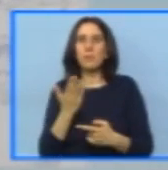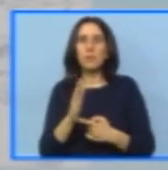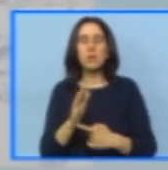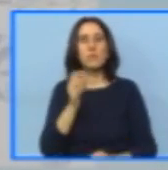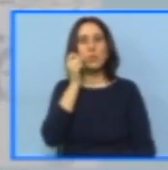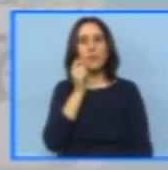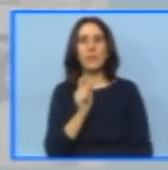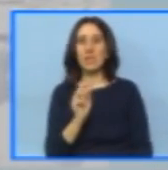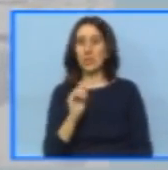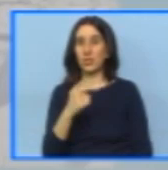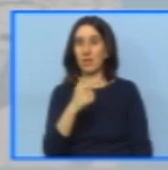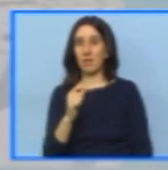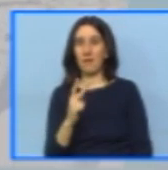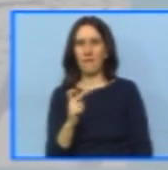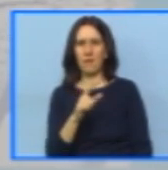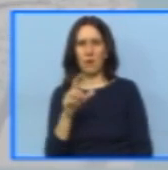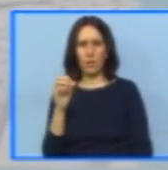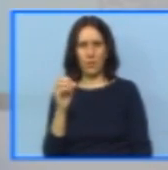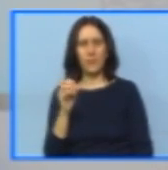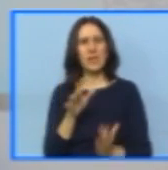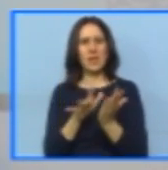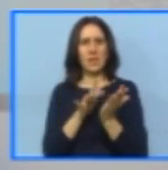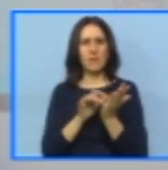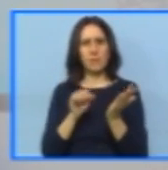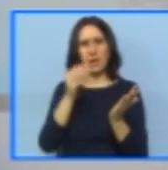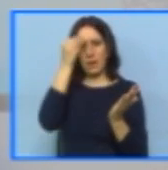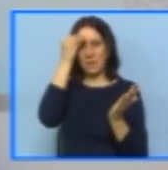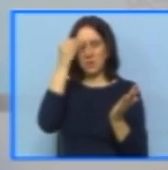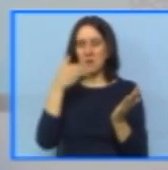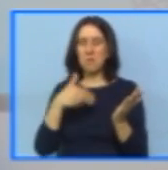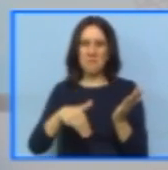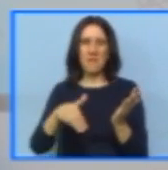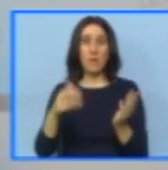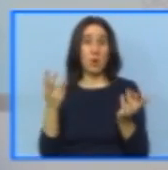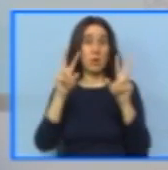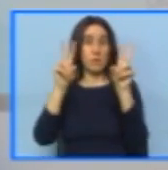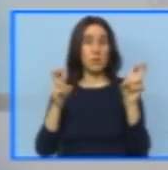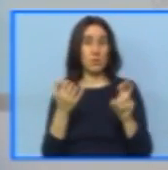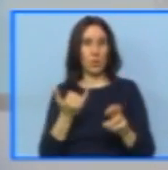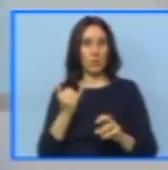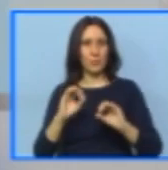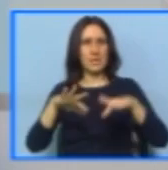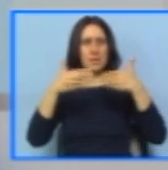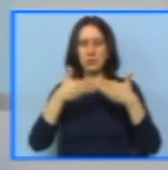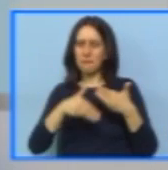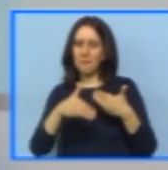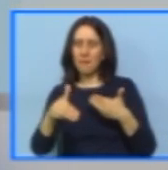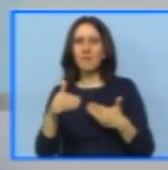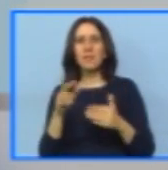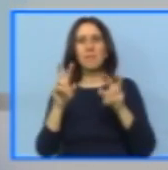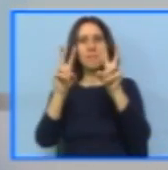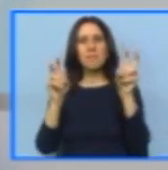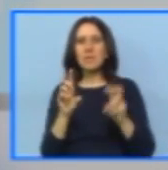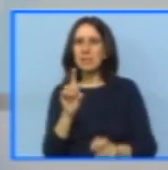Estevão. No livro dos Atos dos Apóstolos, lá mais para diante, nós estamos agora nos capítulos 2, no princípio, não é? Mas lá mais para diante, lá para o capítulo 6,